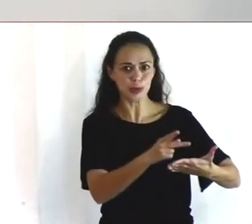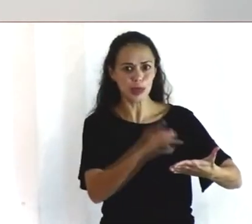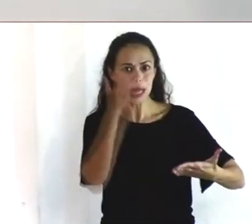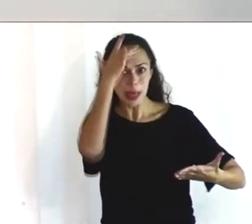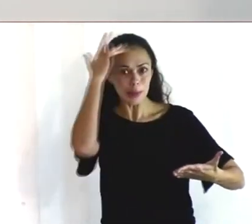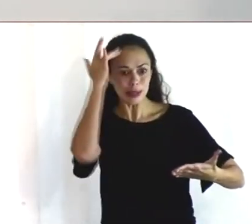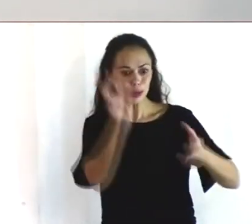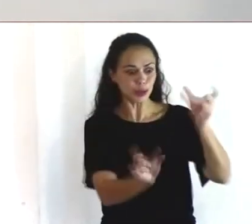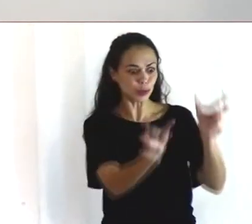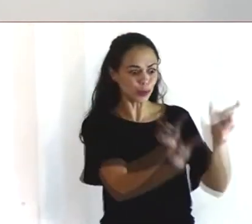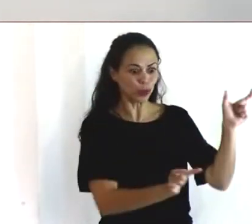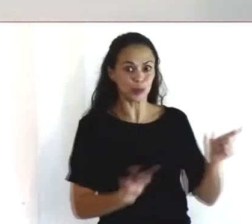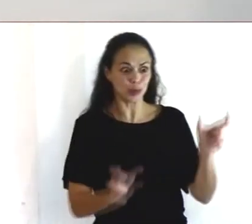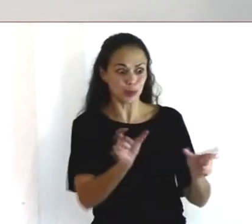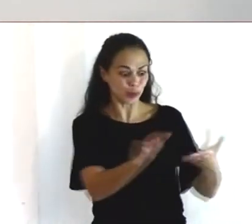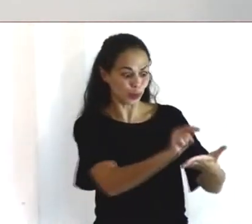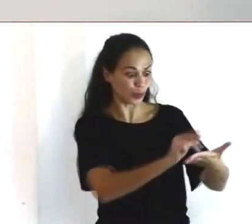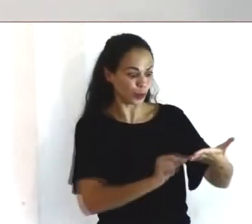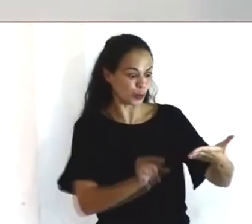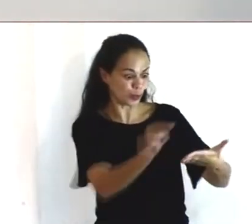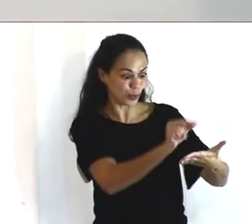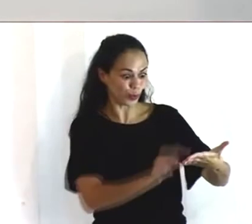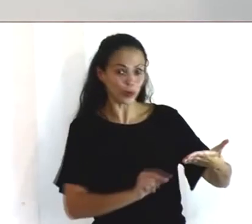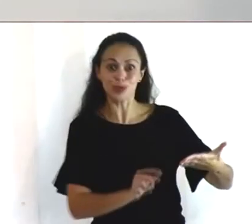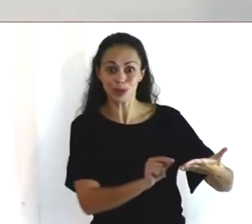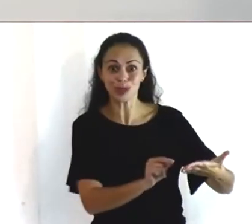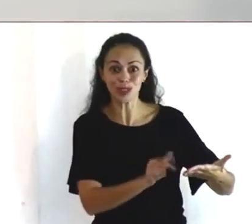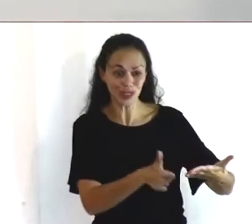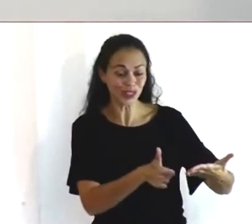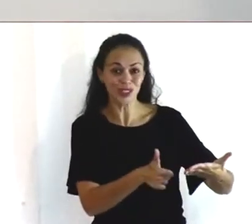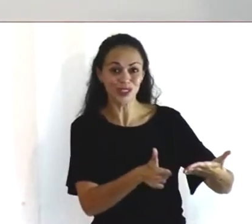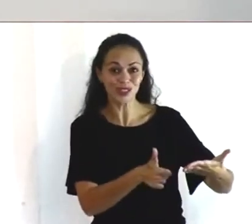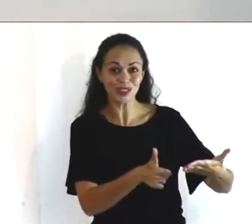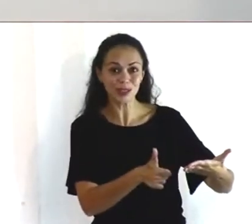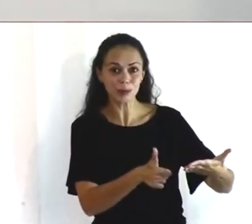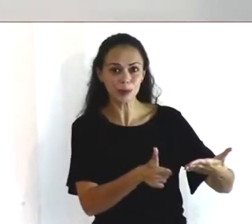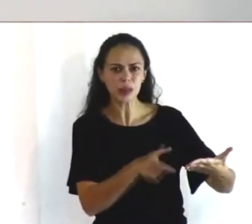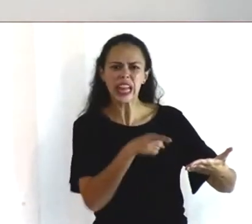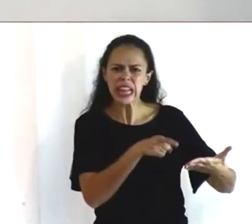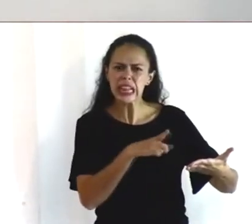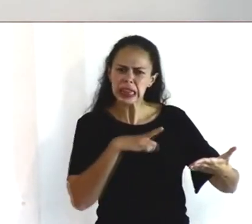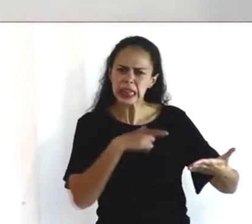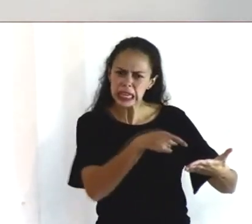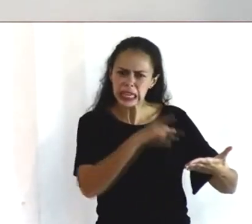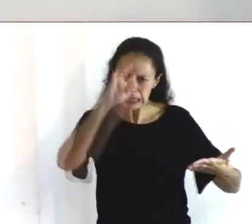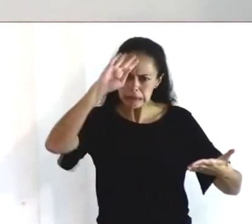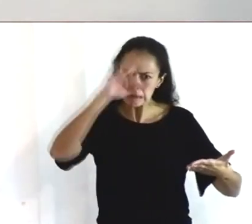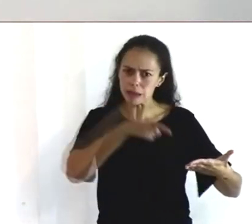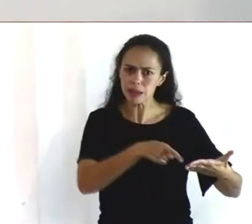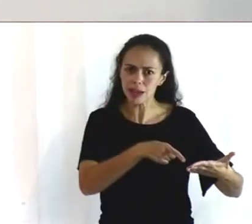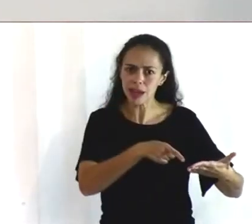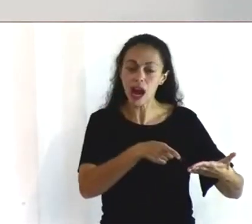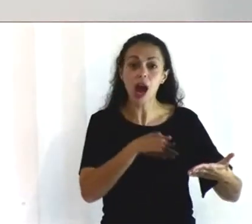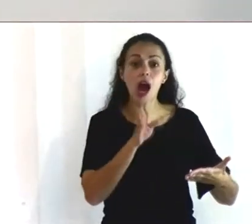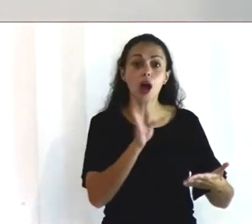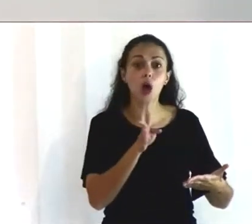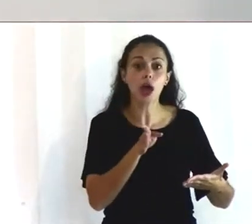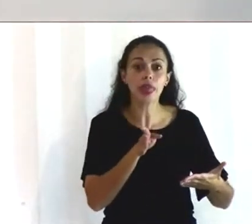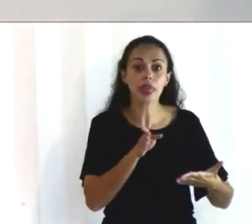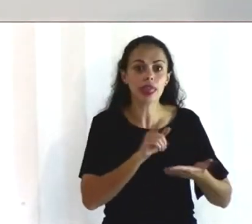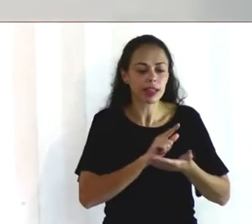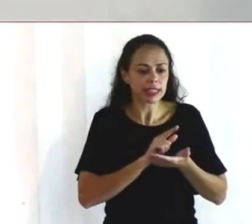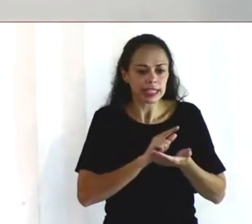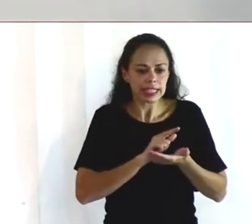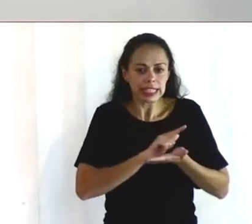estão doentes lá, mas a palavra de Deus cura. A palavra vivida,